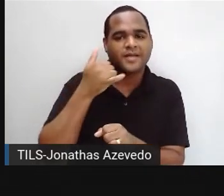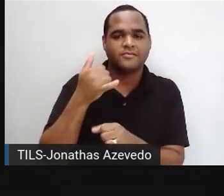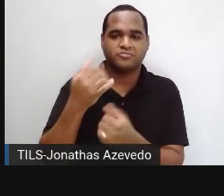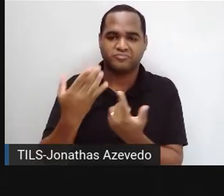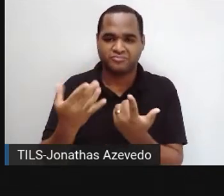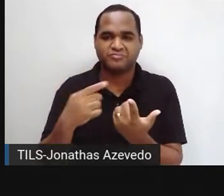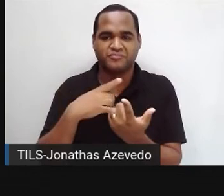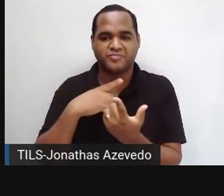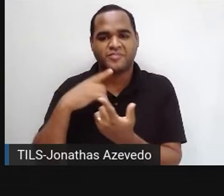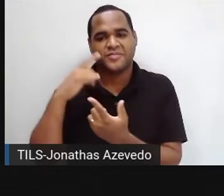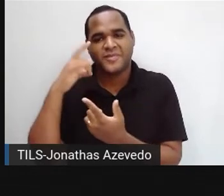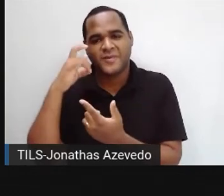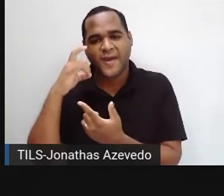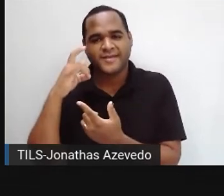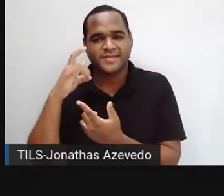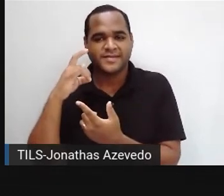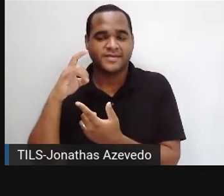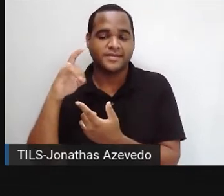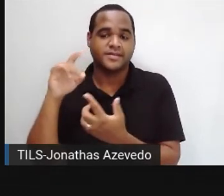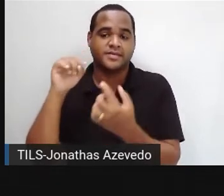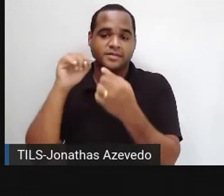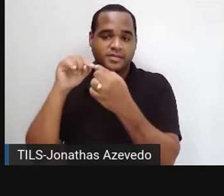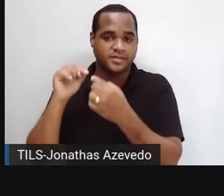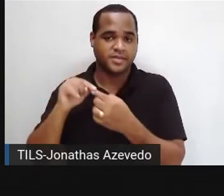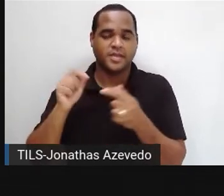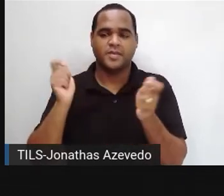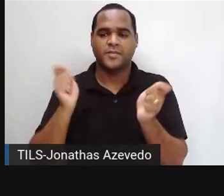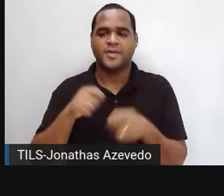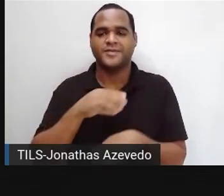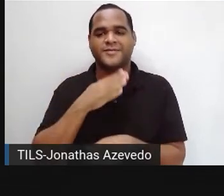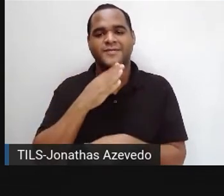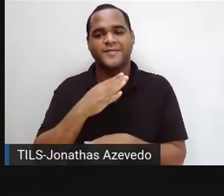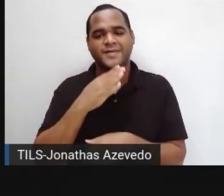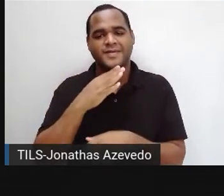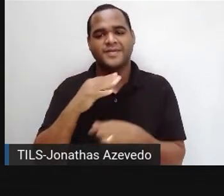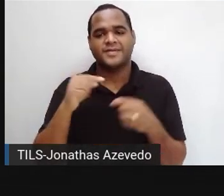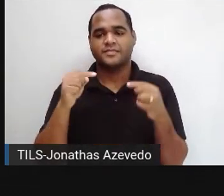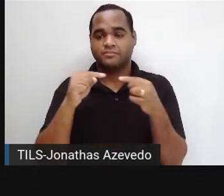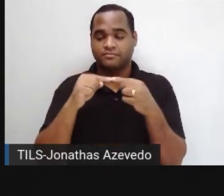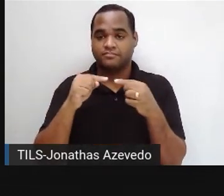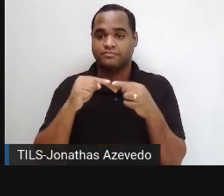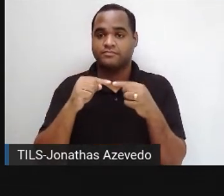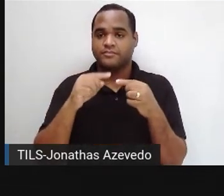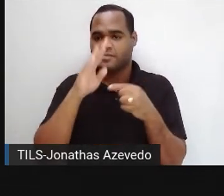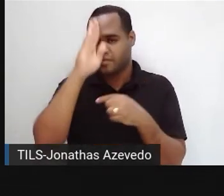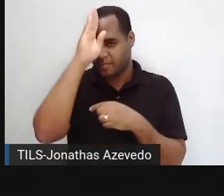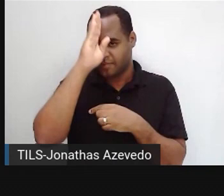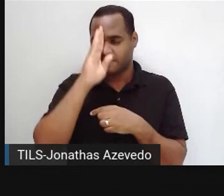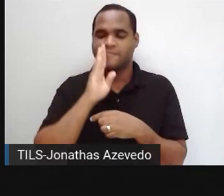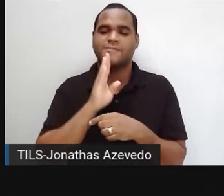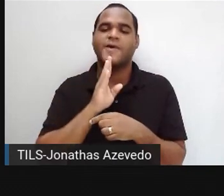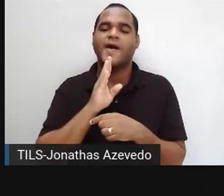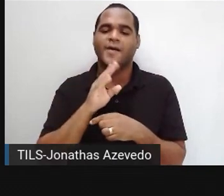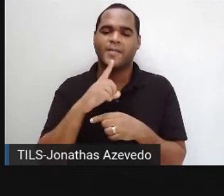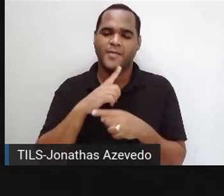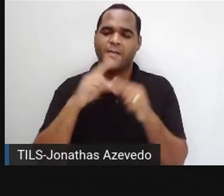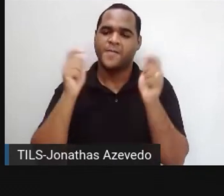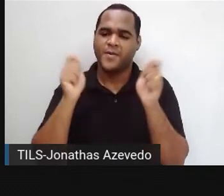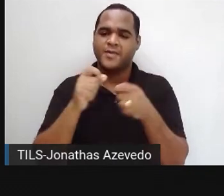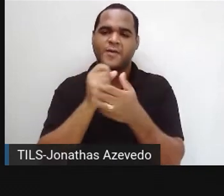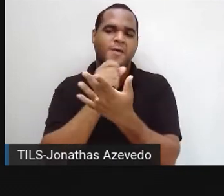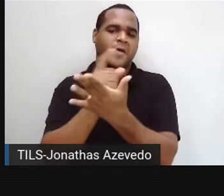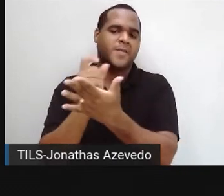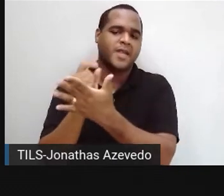Android. Aplicativos populares, né, que aparecem com funções aí gratuitas e que você não precisa comprar